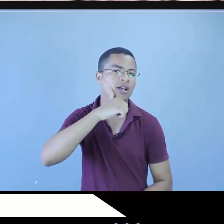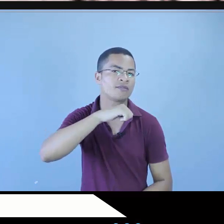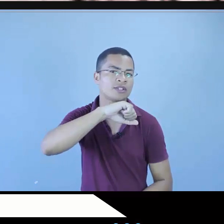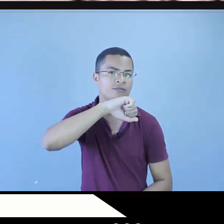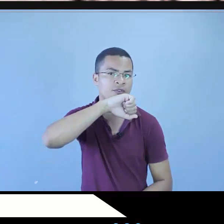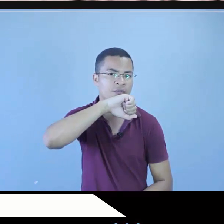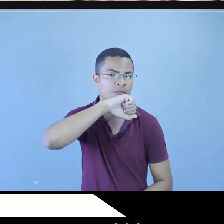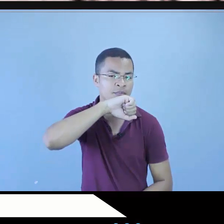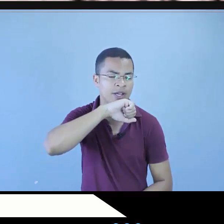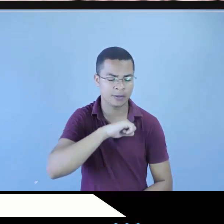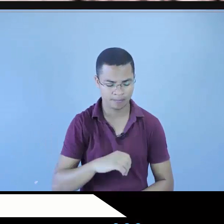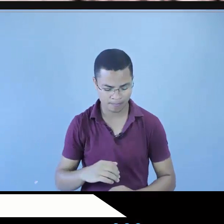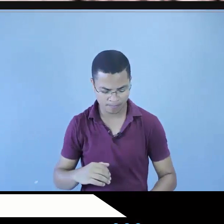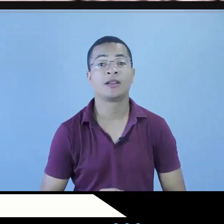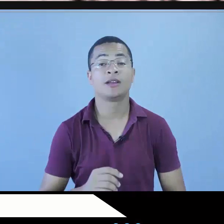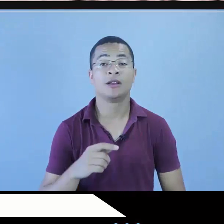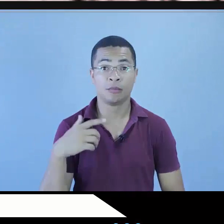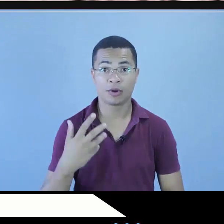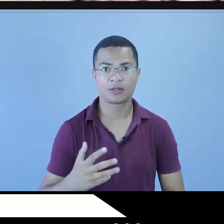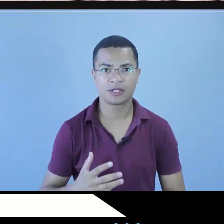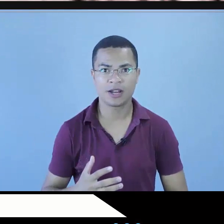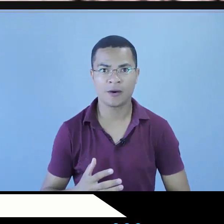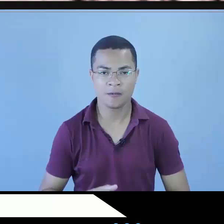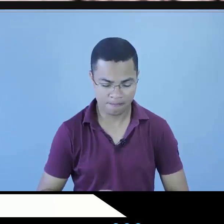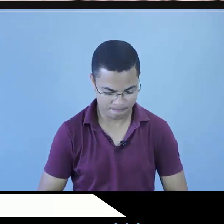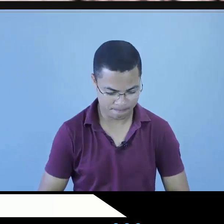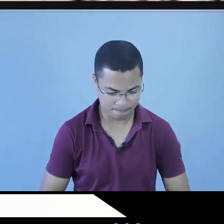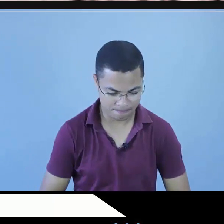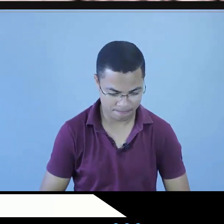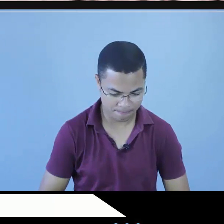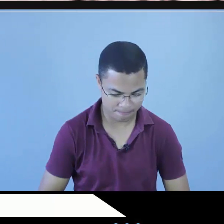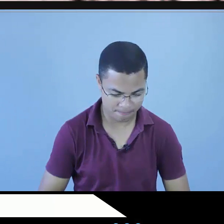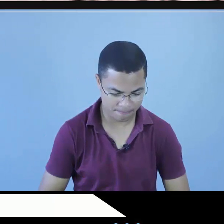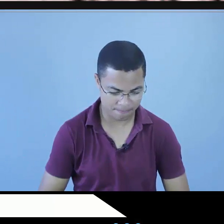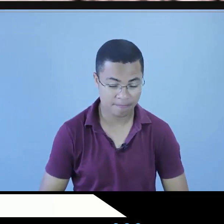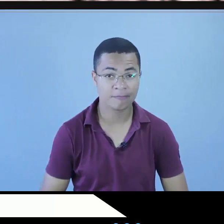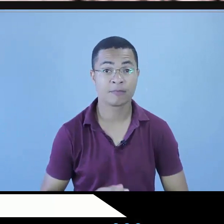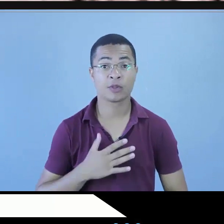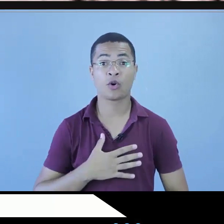qualquer lugar que você for. Mãe. Próximo sinal?